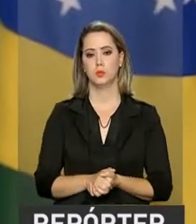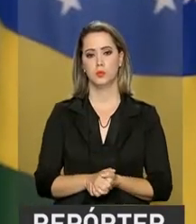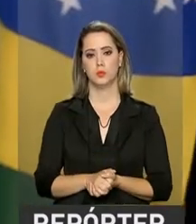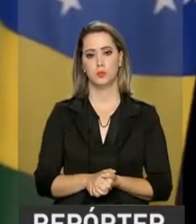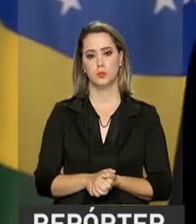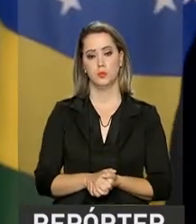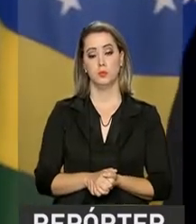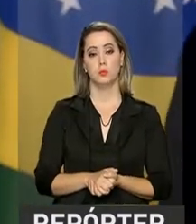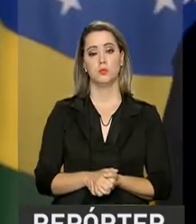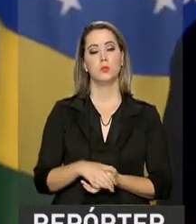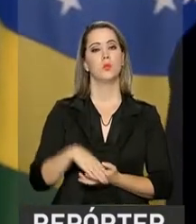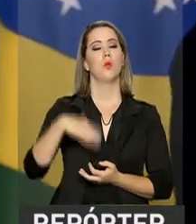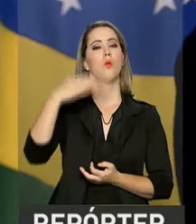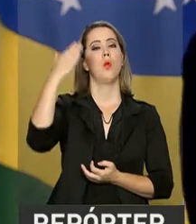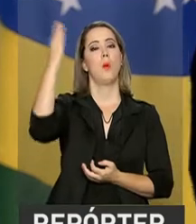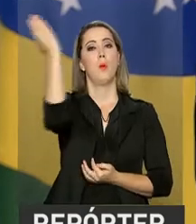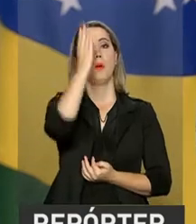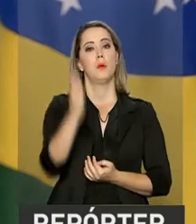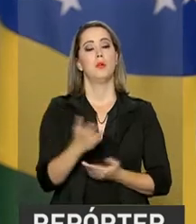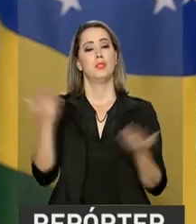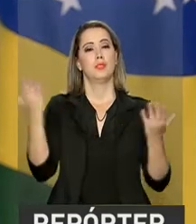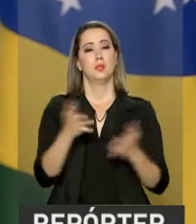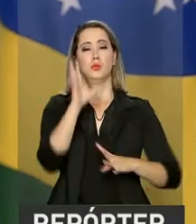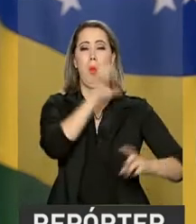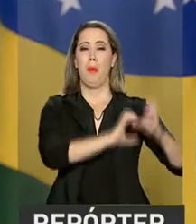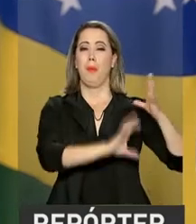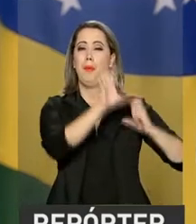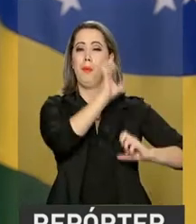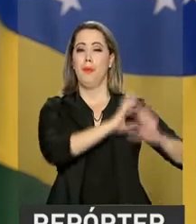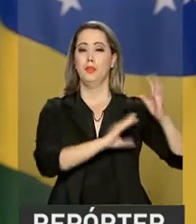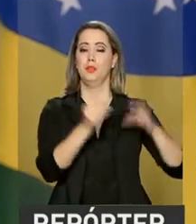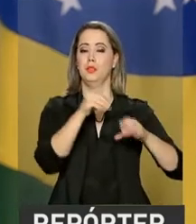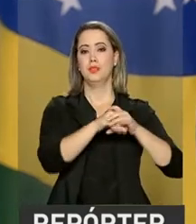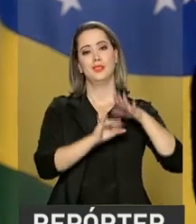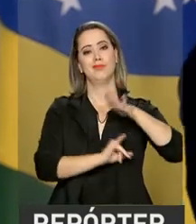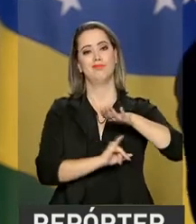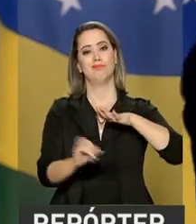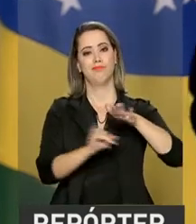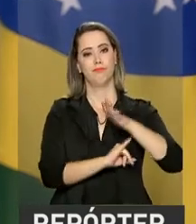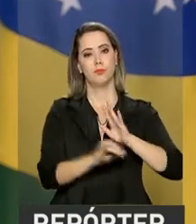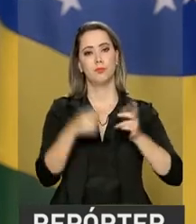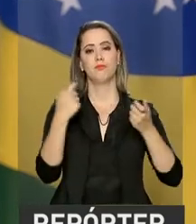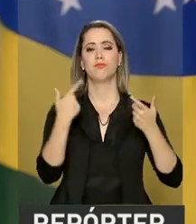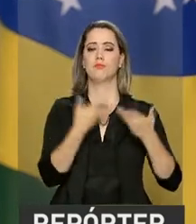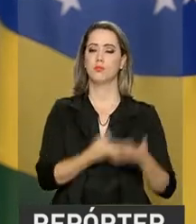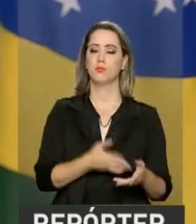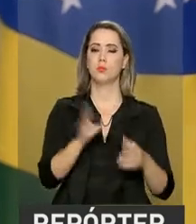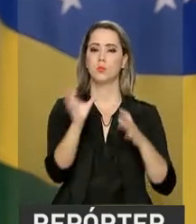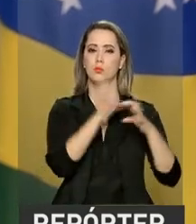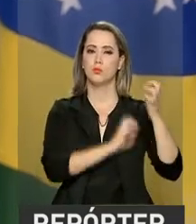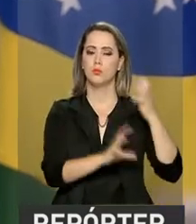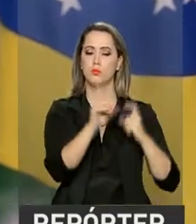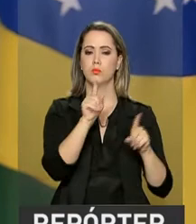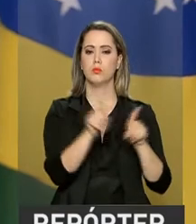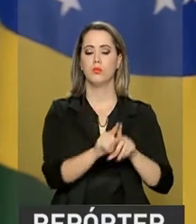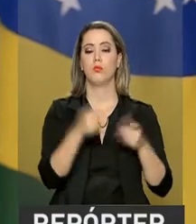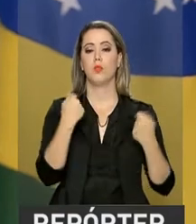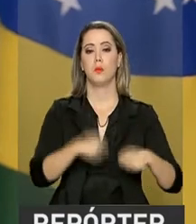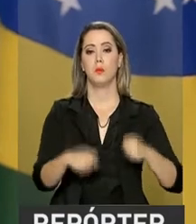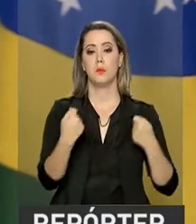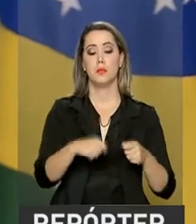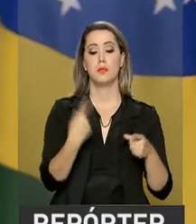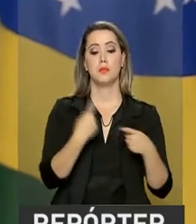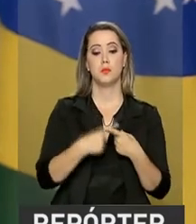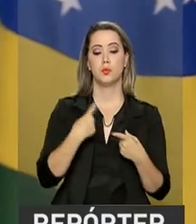momentos de grande conflito institucional e desenvolvimento de conflito institucional precisamente